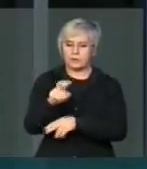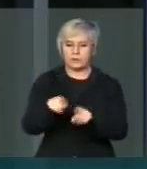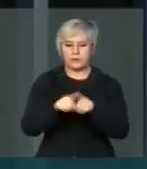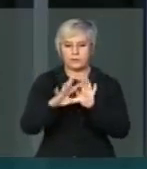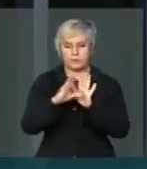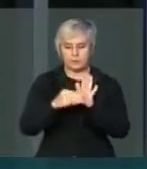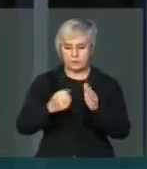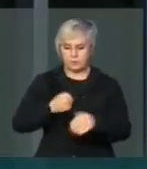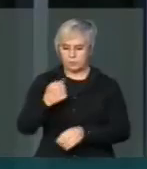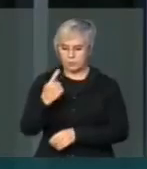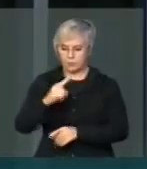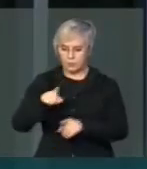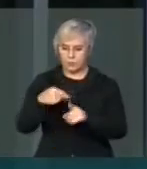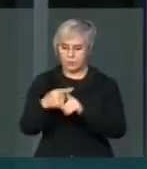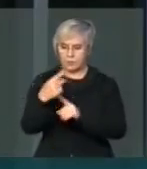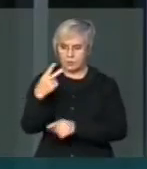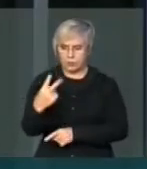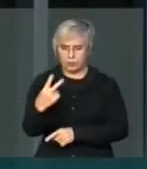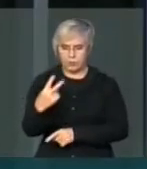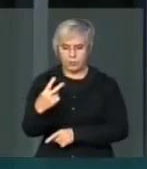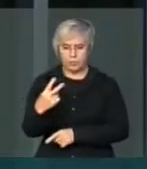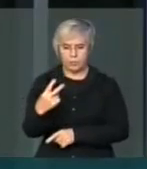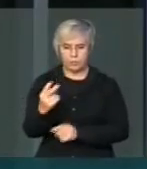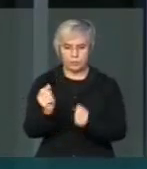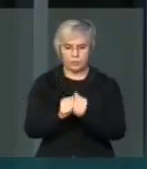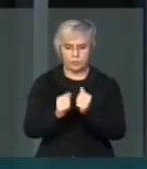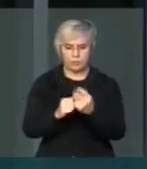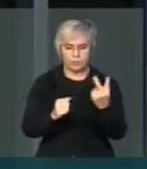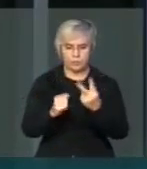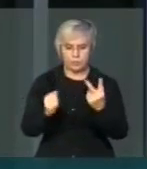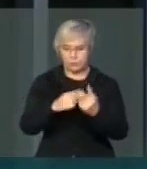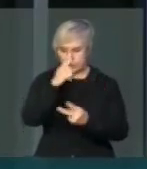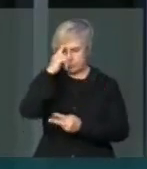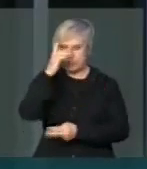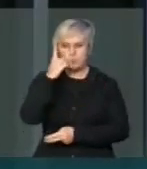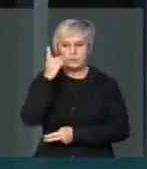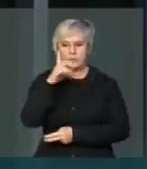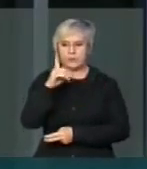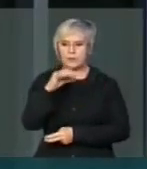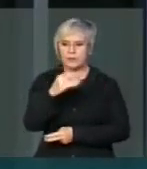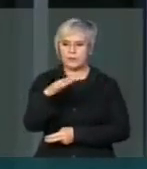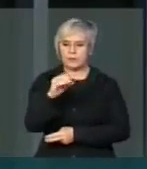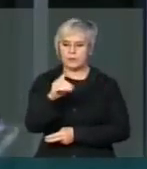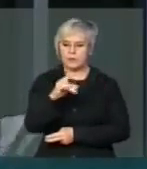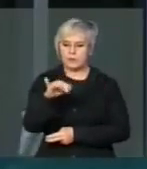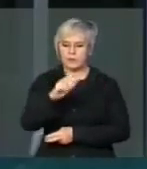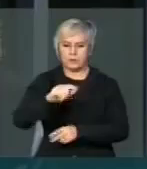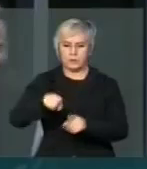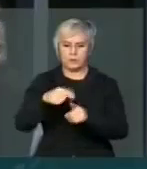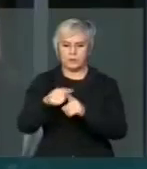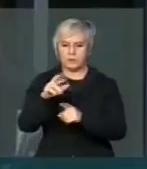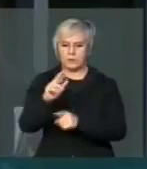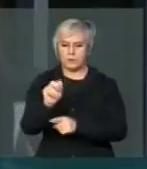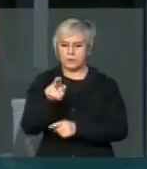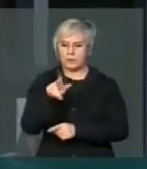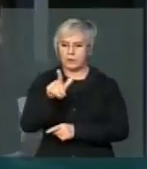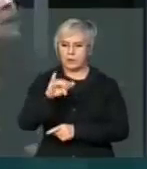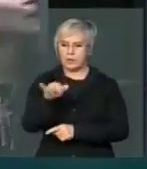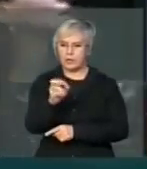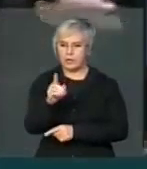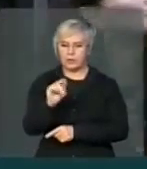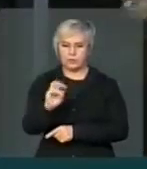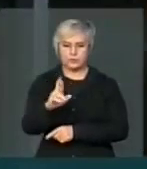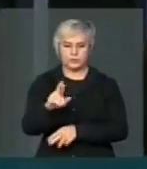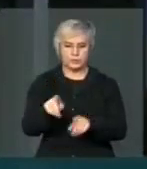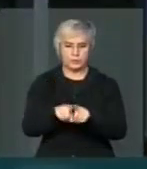emendas número 1 e 2, respectivamente, de autoria dos deputados Décio Lima e Raul Jugman. Sala das comissões,